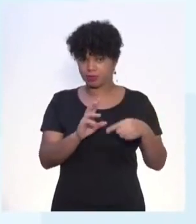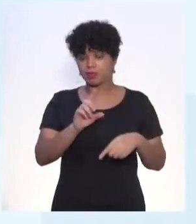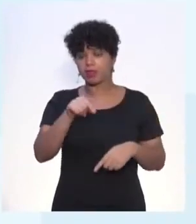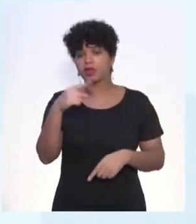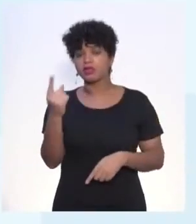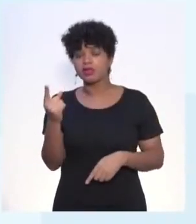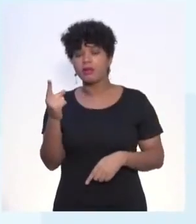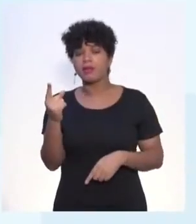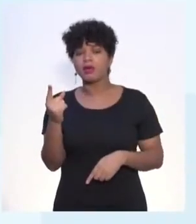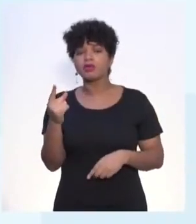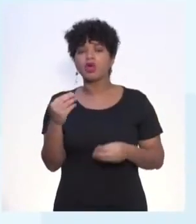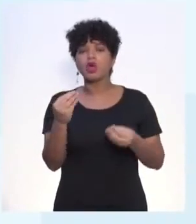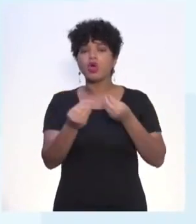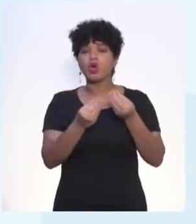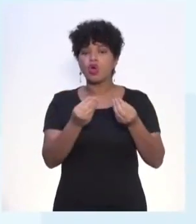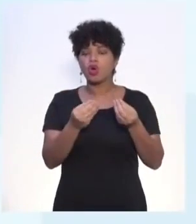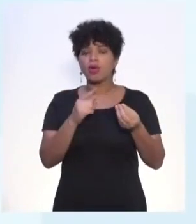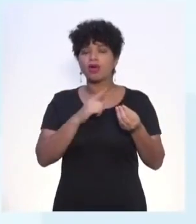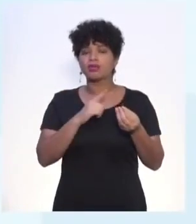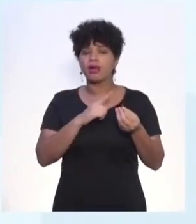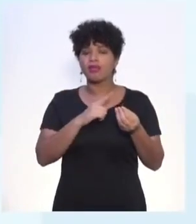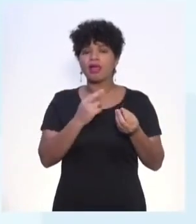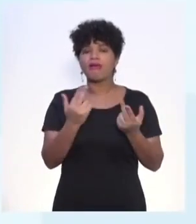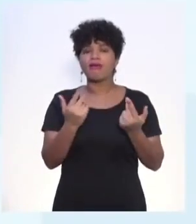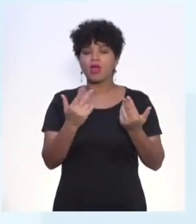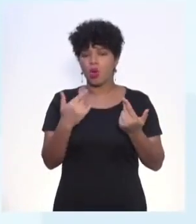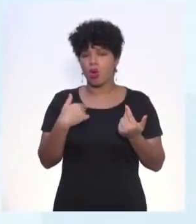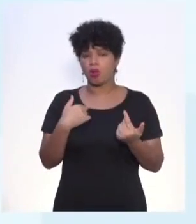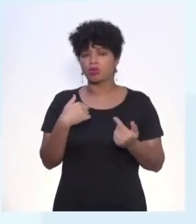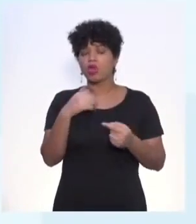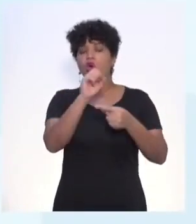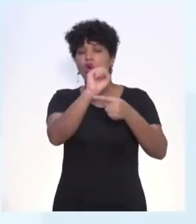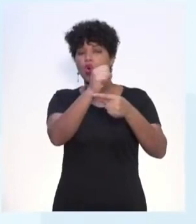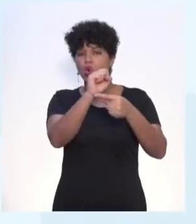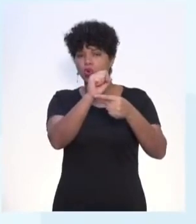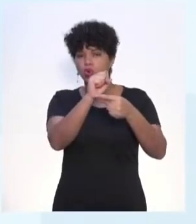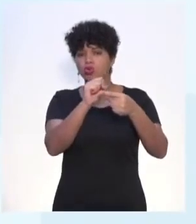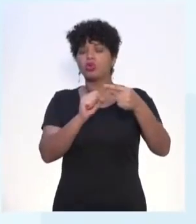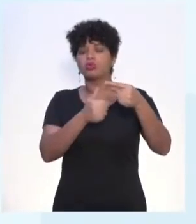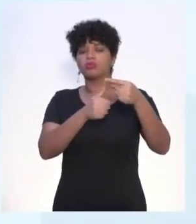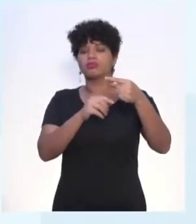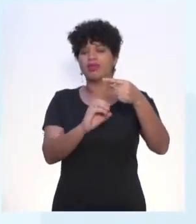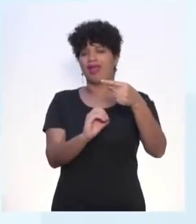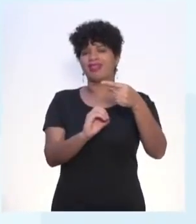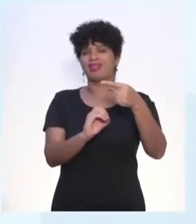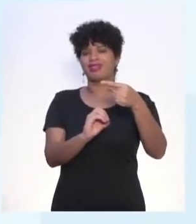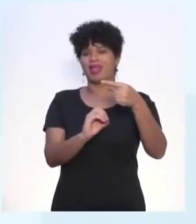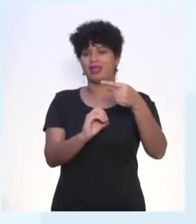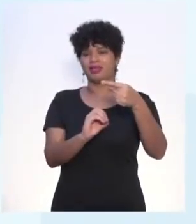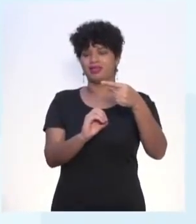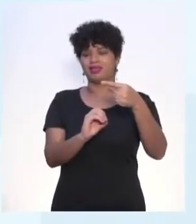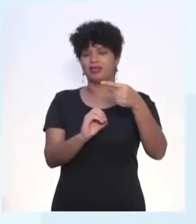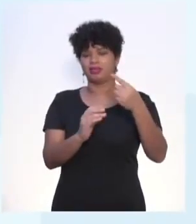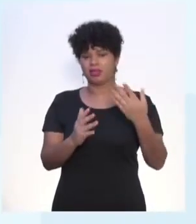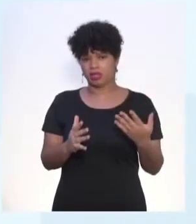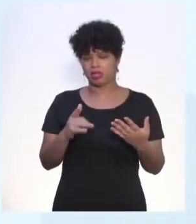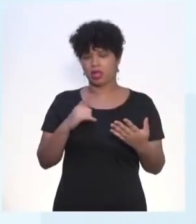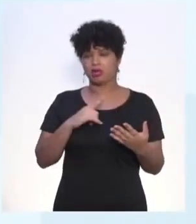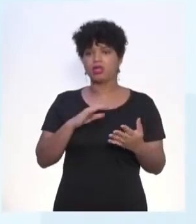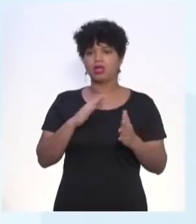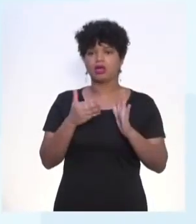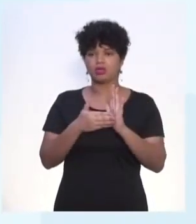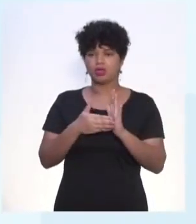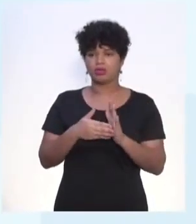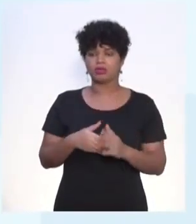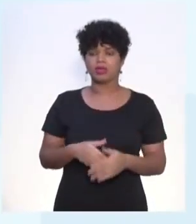segunda representação fracionárias, temos a mesma situação. Gols, 8, num total de 10. Deixa eu